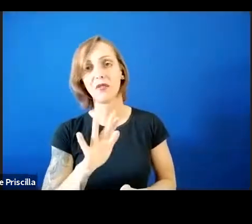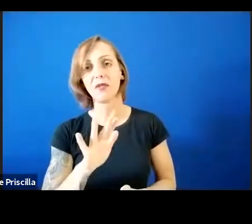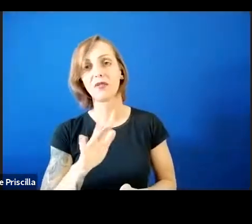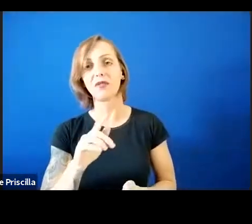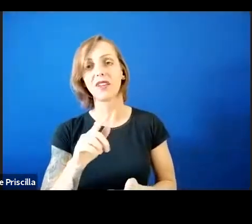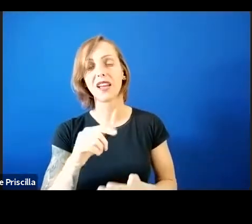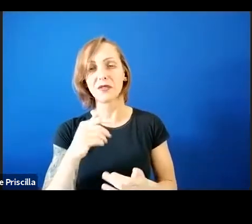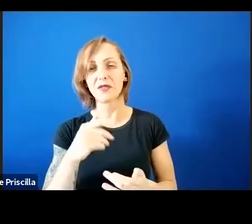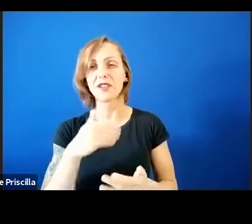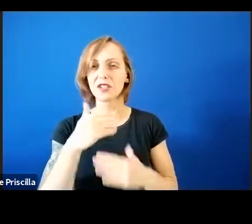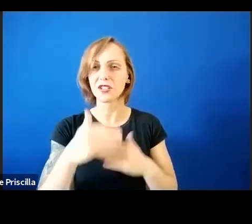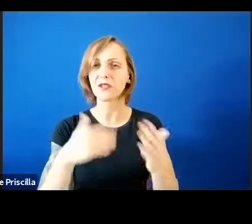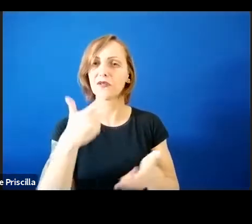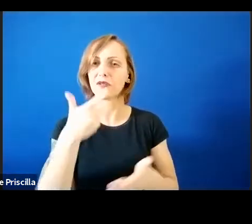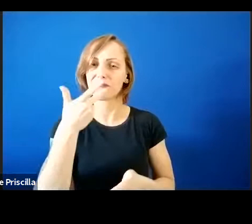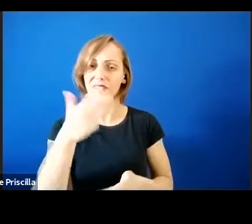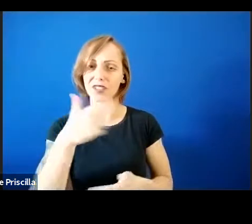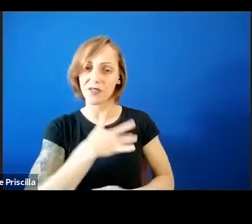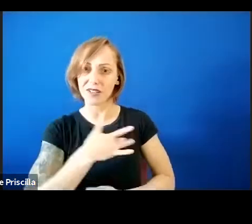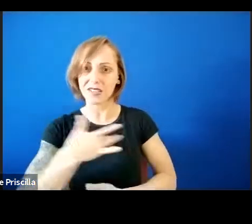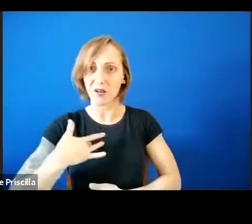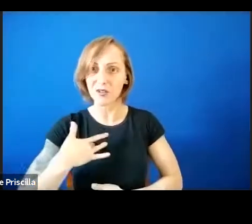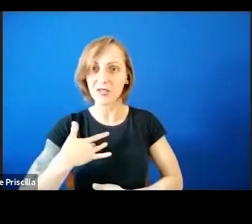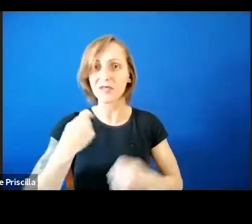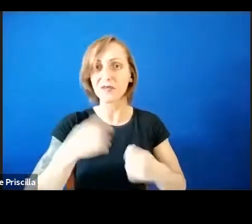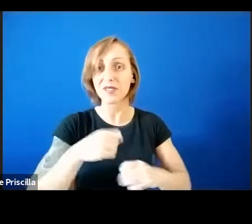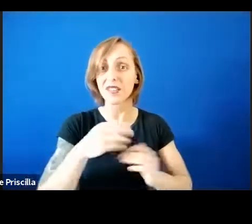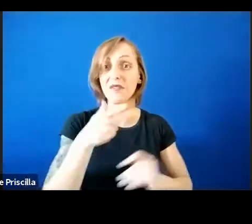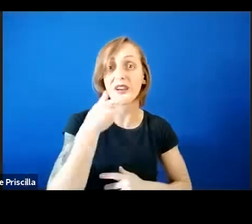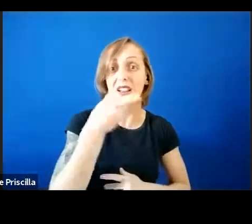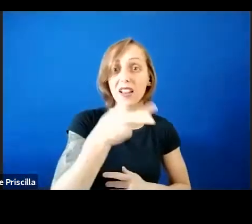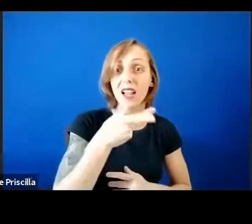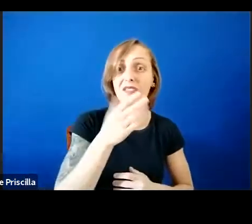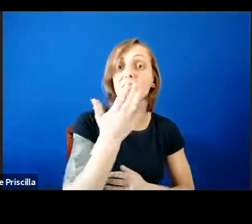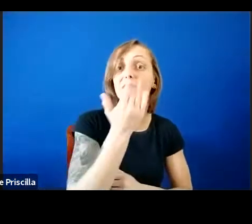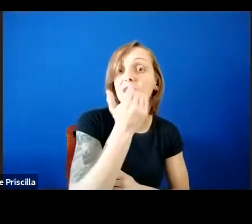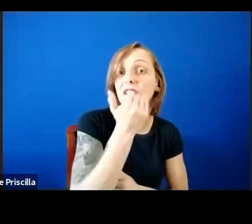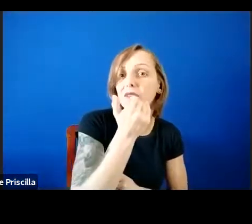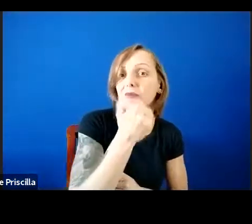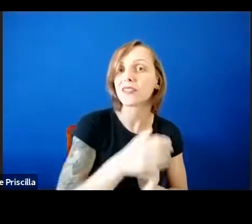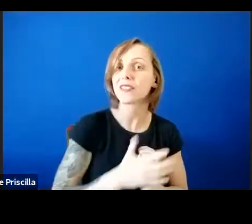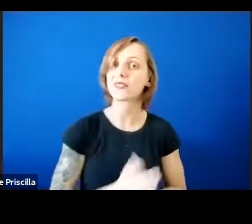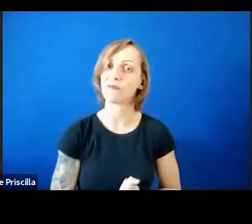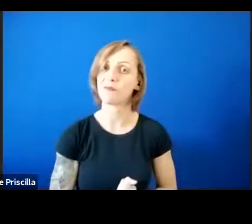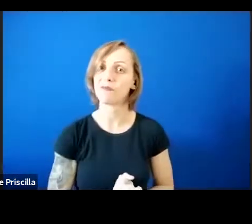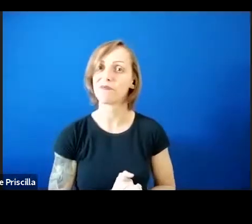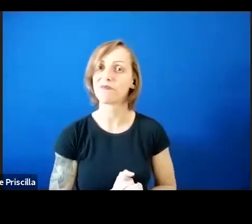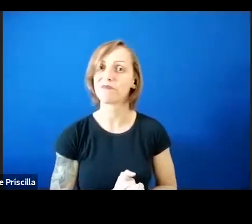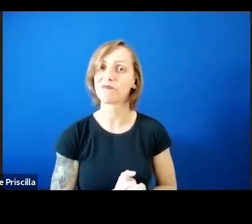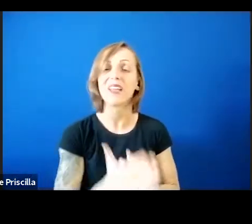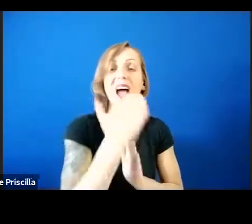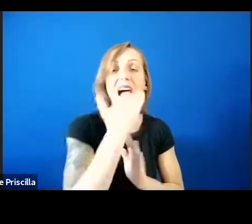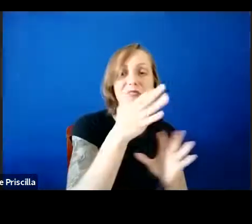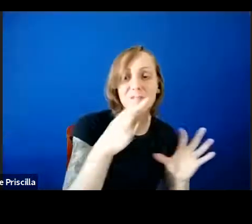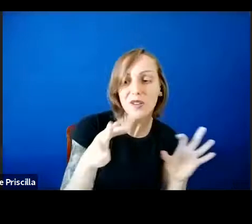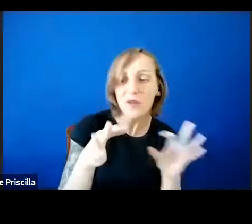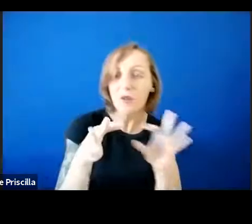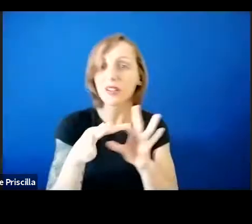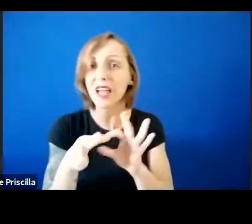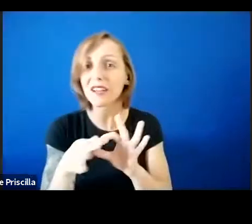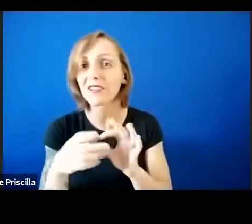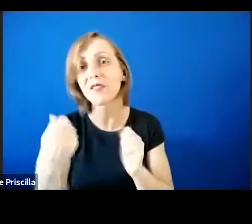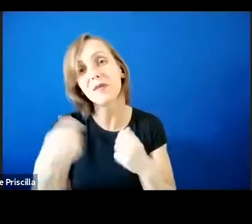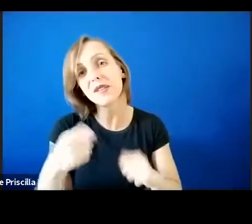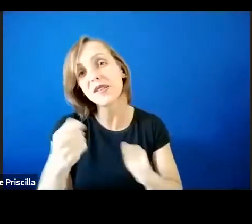quando a gente fala de alimentação, a gente fala da importância da gente comer um alimento puro, um alimento limpo, sem agrotóxico. Aí, como a gente está